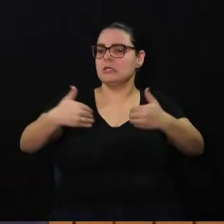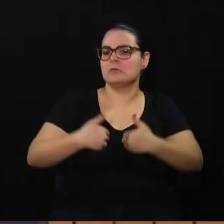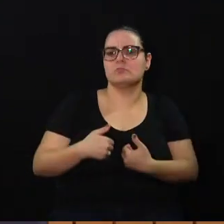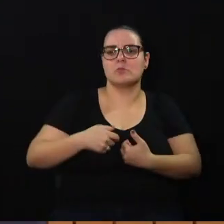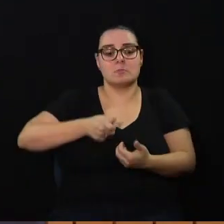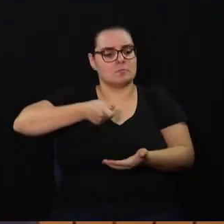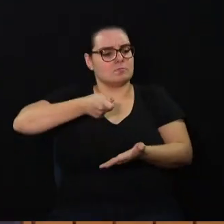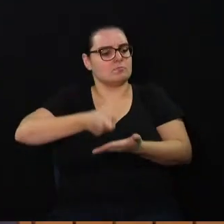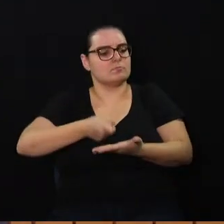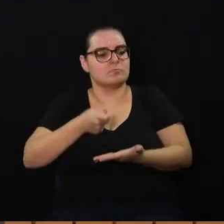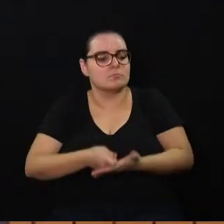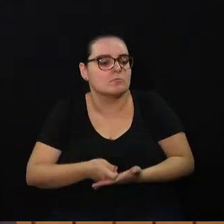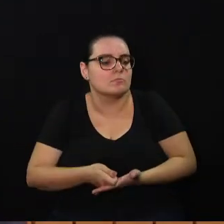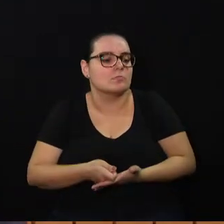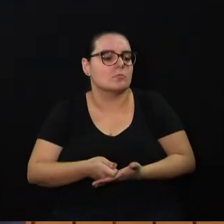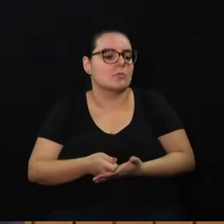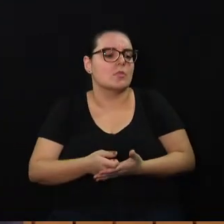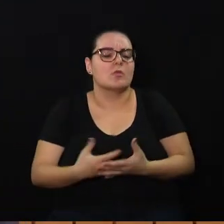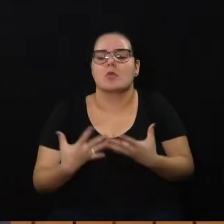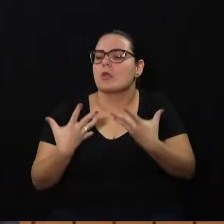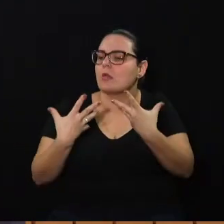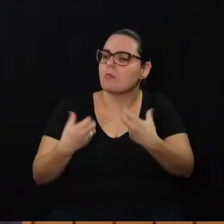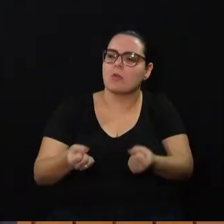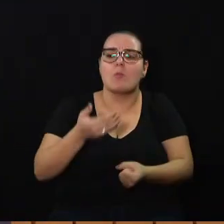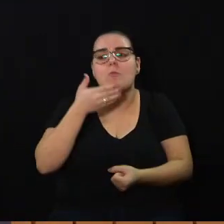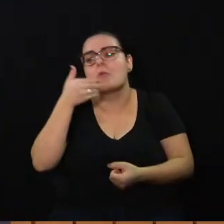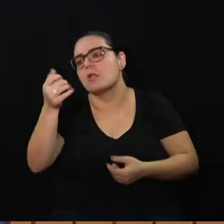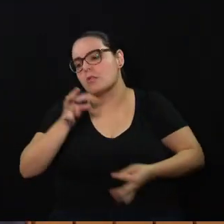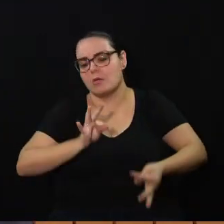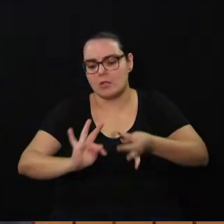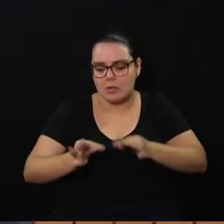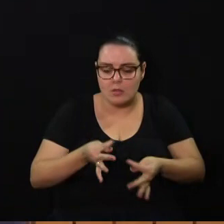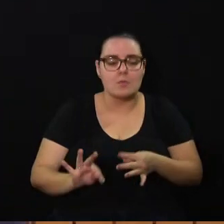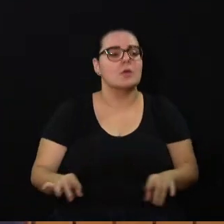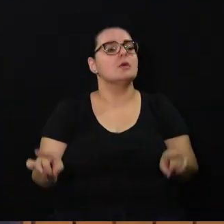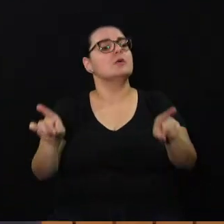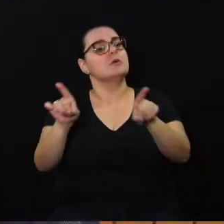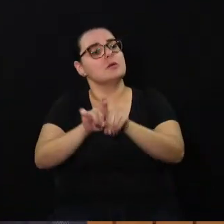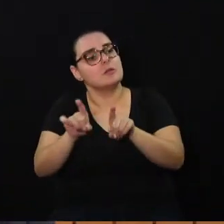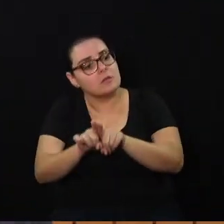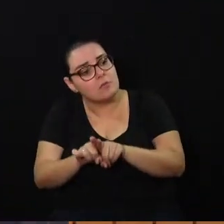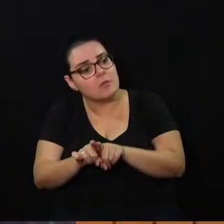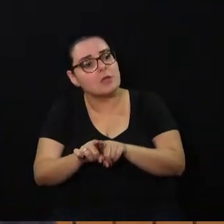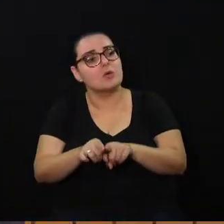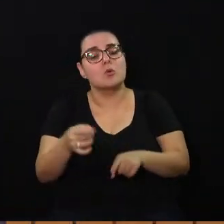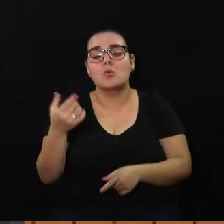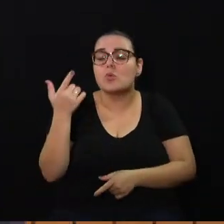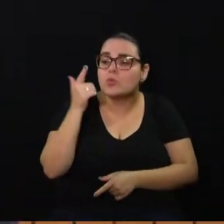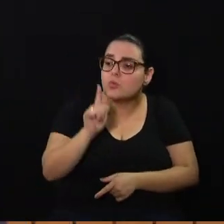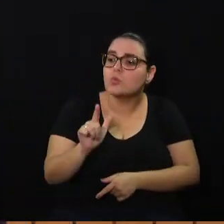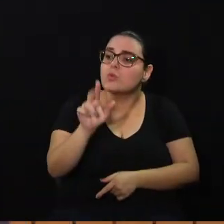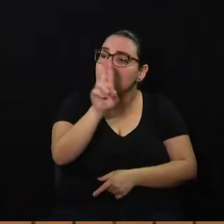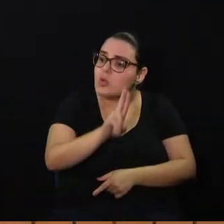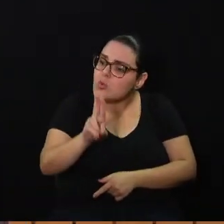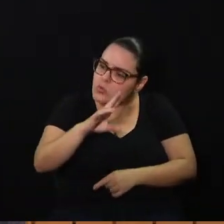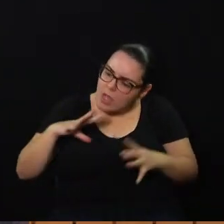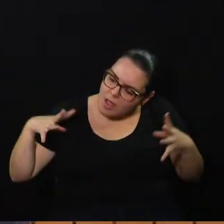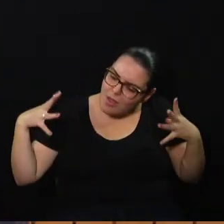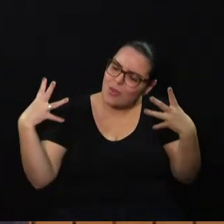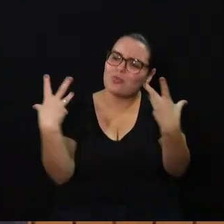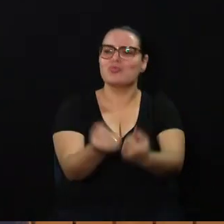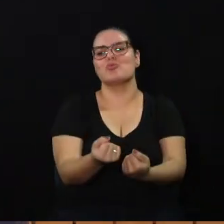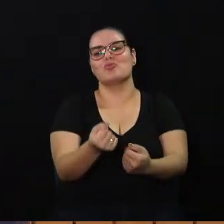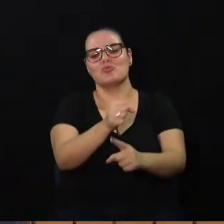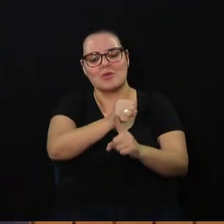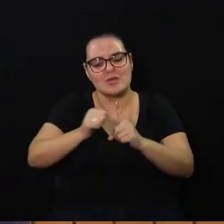é não só vão receber o melhor tratamento possível mas como vão conseguir é desfrutar de tudo o que a sociedade pode oferecer participar de uma